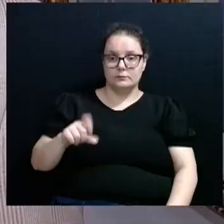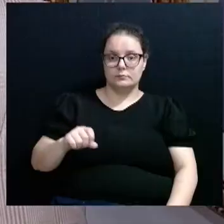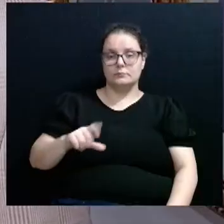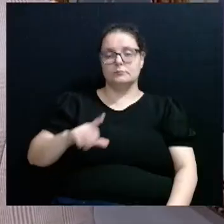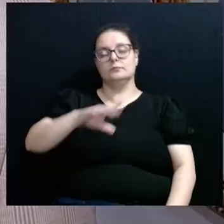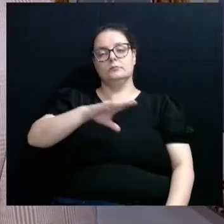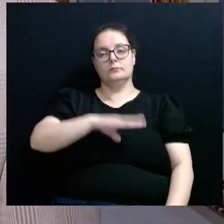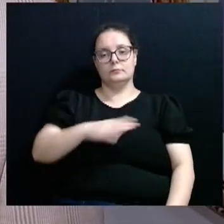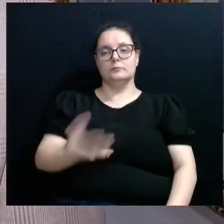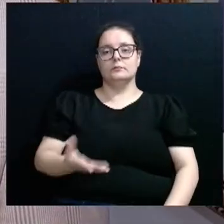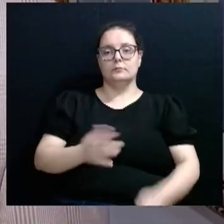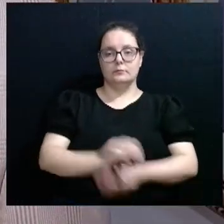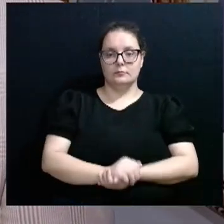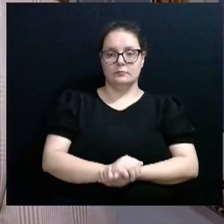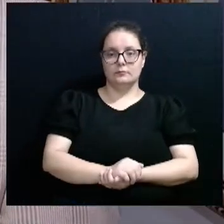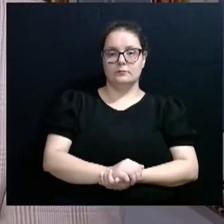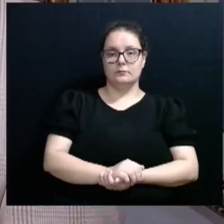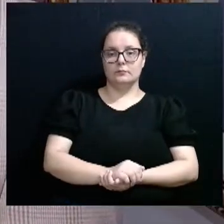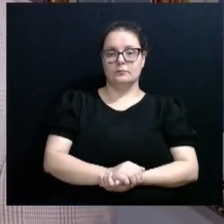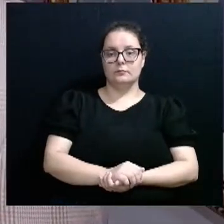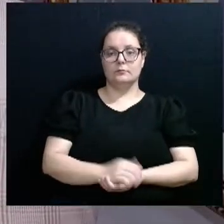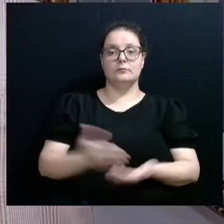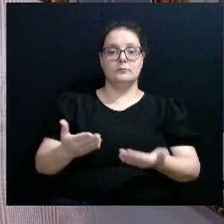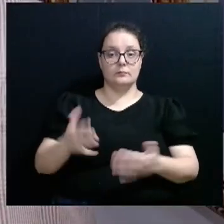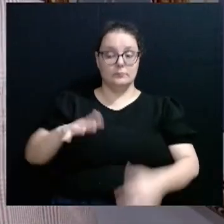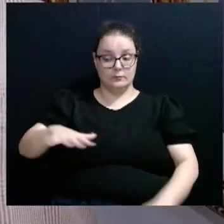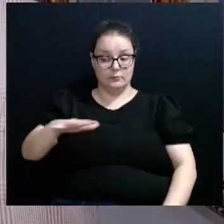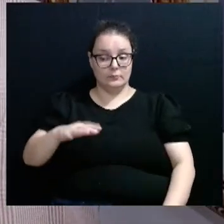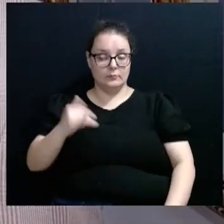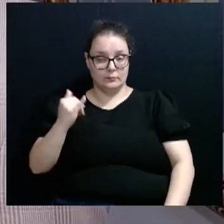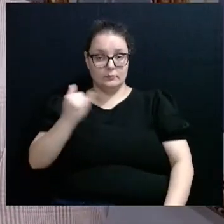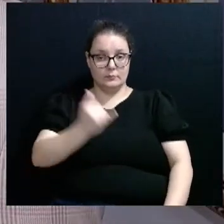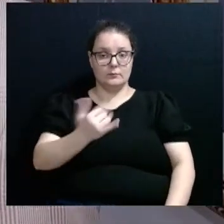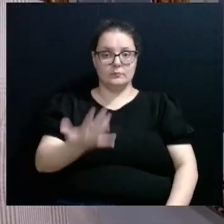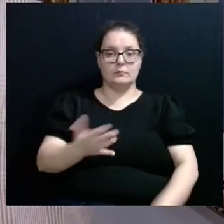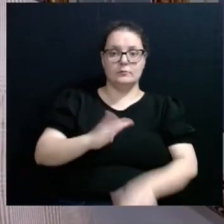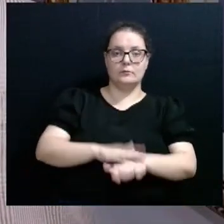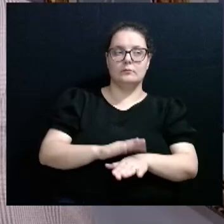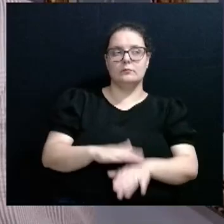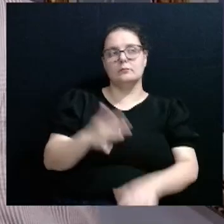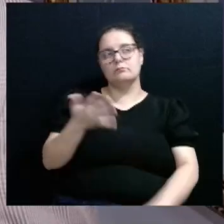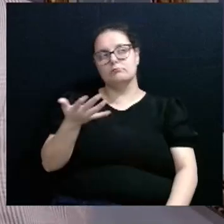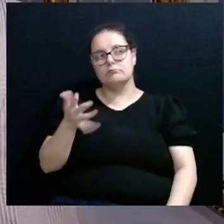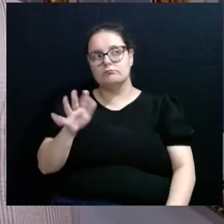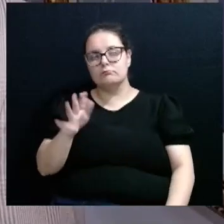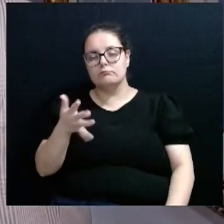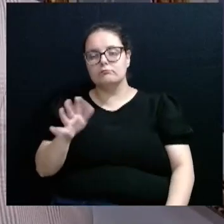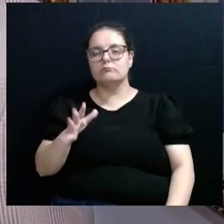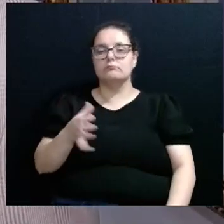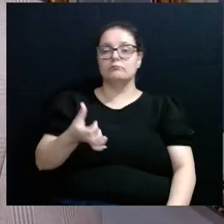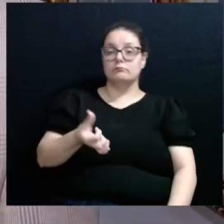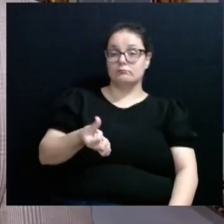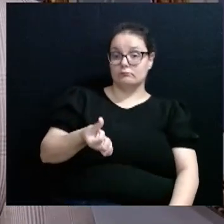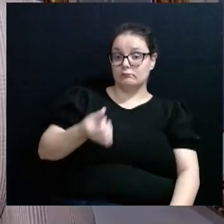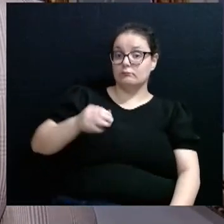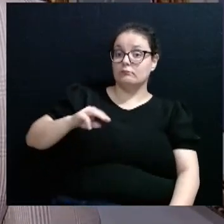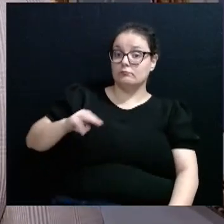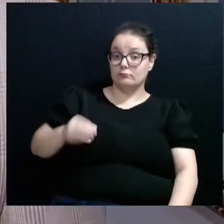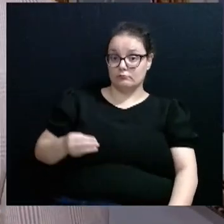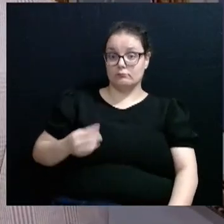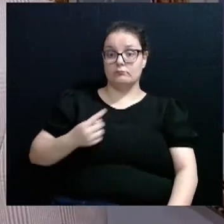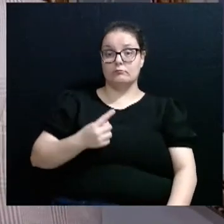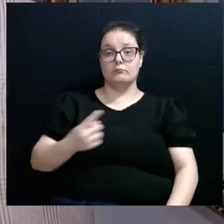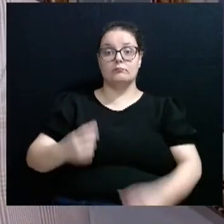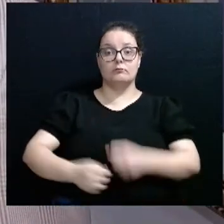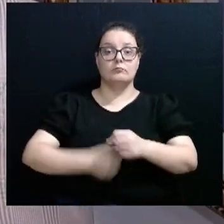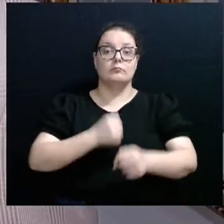o comando da PM diz é que uma ação aproximadamente de 6 milhões por ano conseguiria garantir